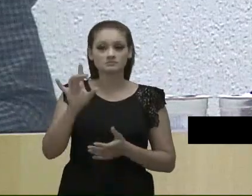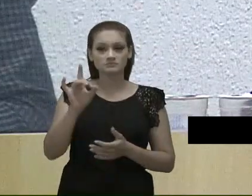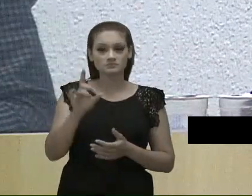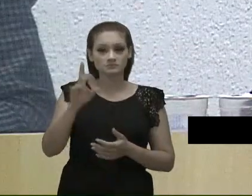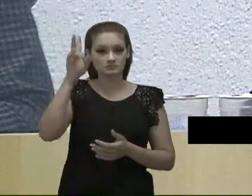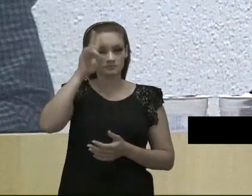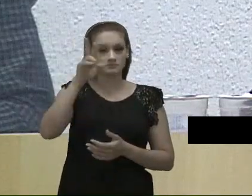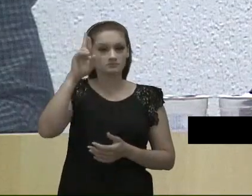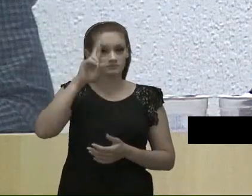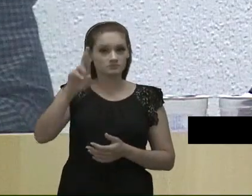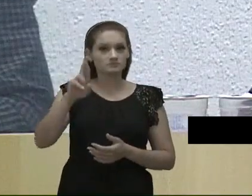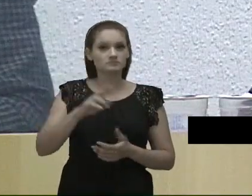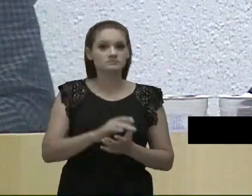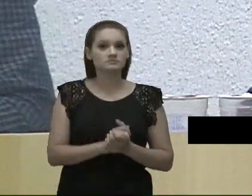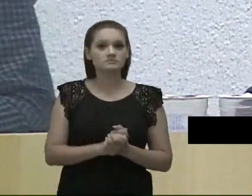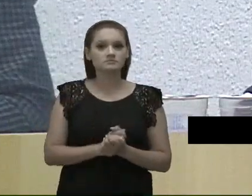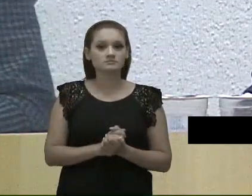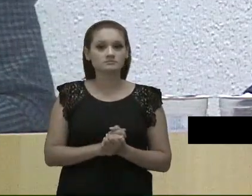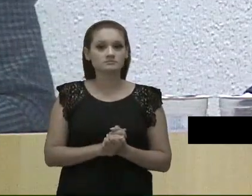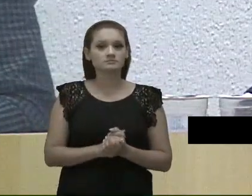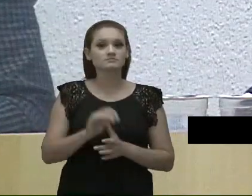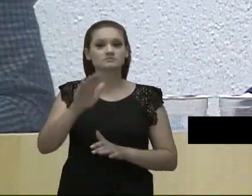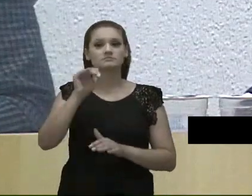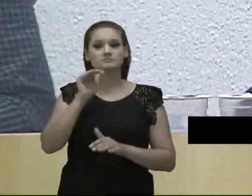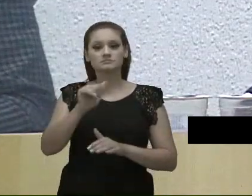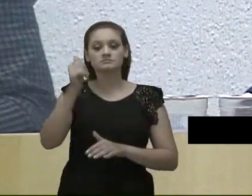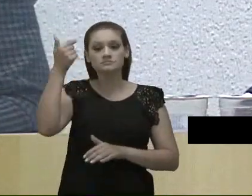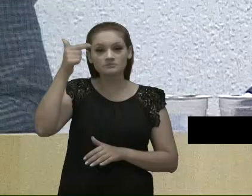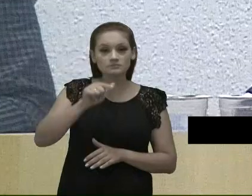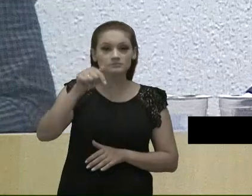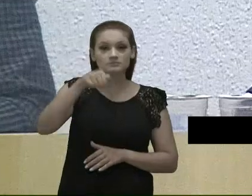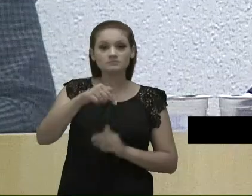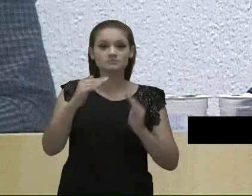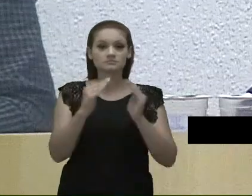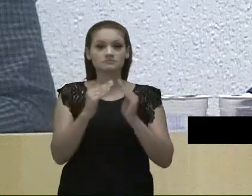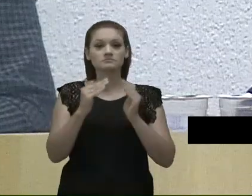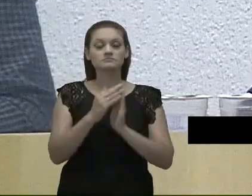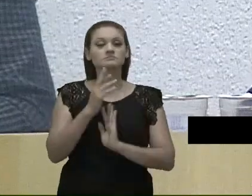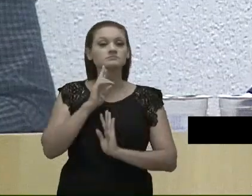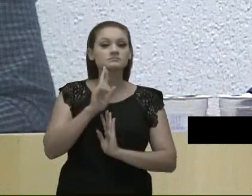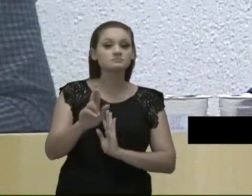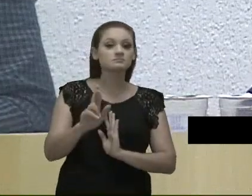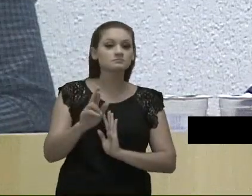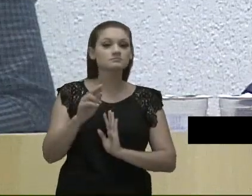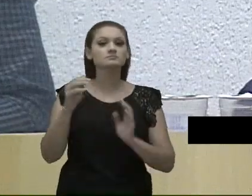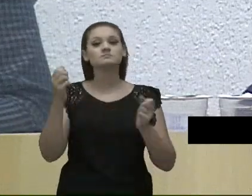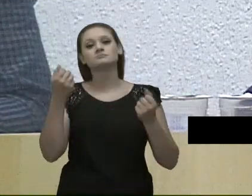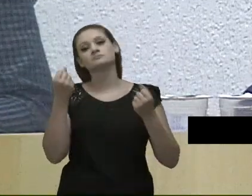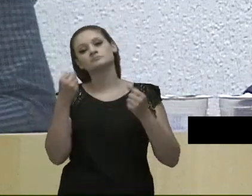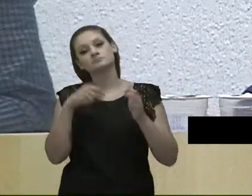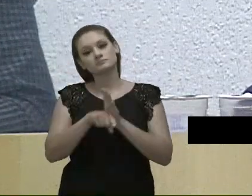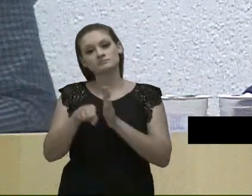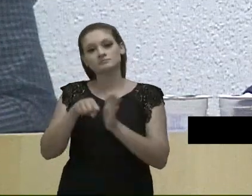recordar a senhora estará sendo chamada novamente nessa casa para responder alguns questionamentos.